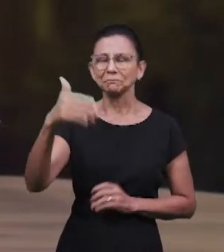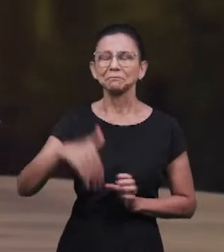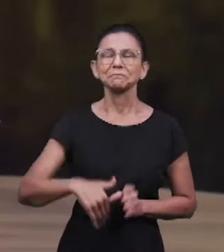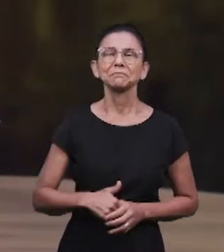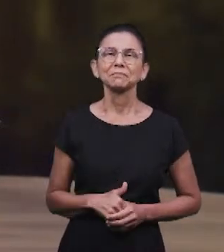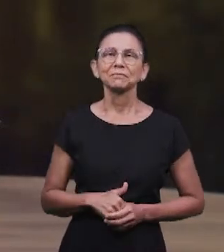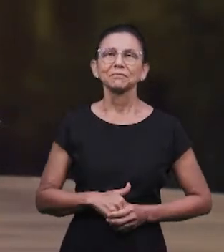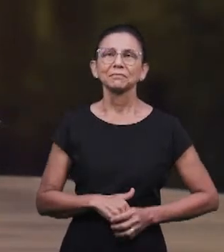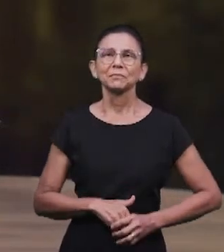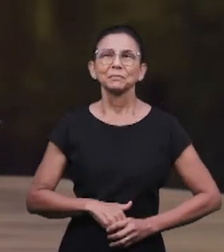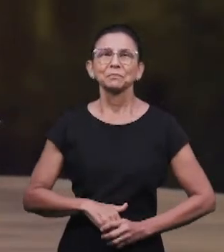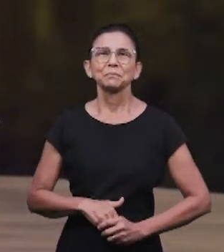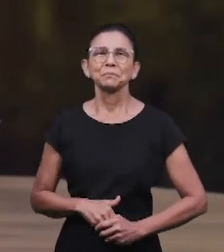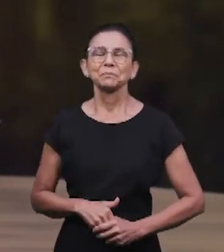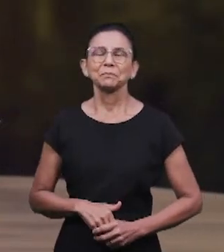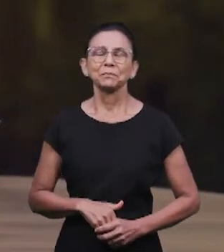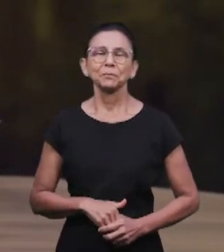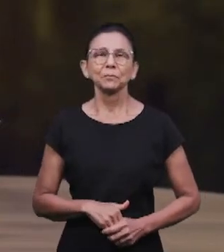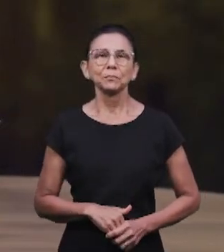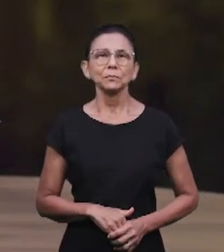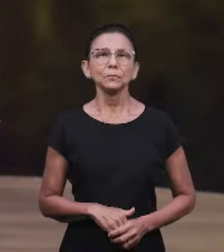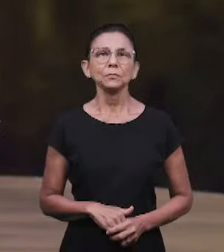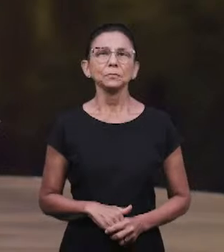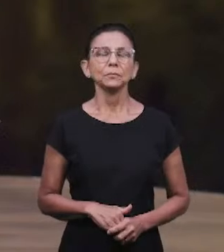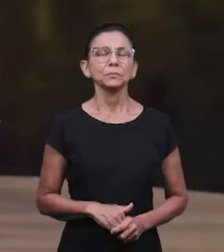vai acontecendo.